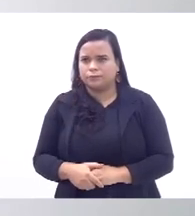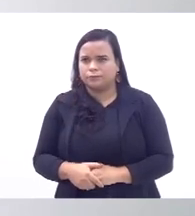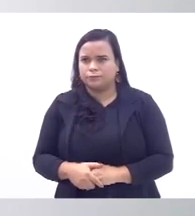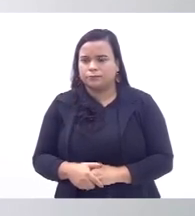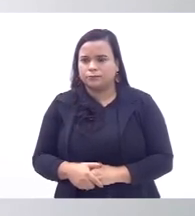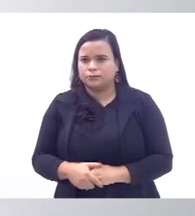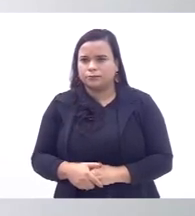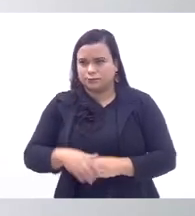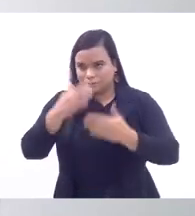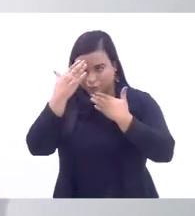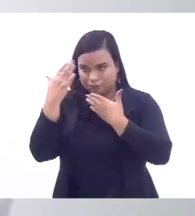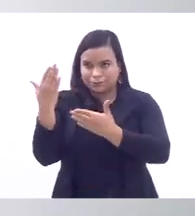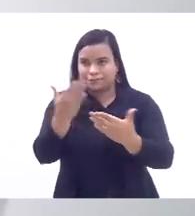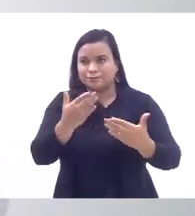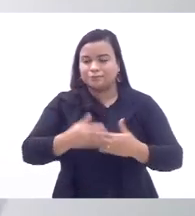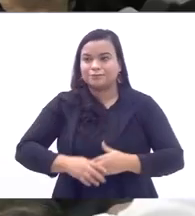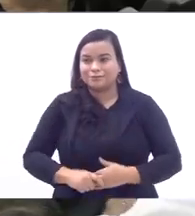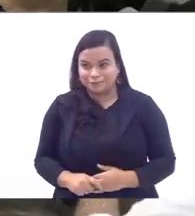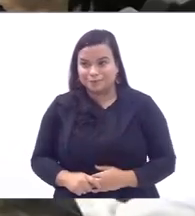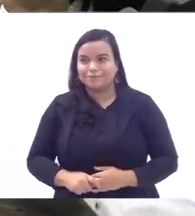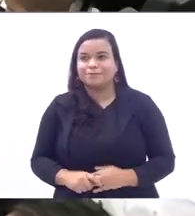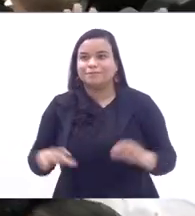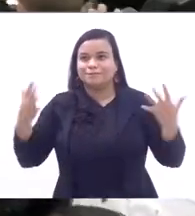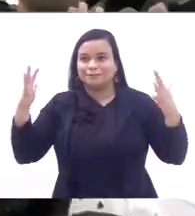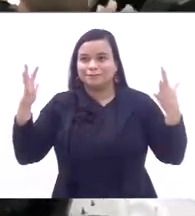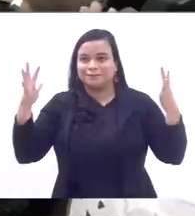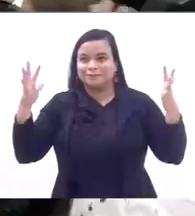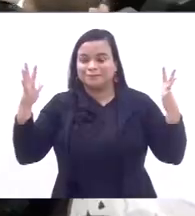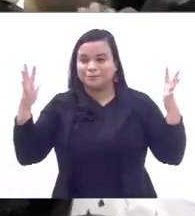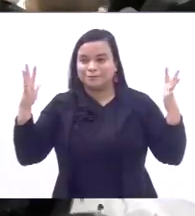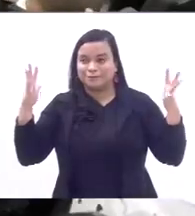o to abalaisu abongo yi